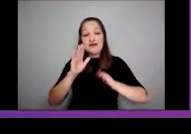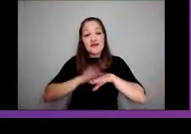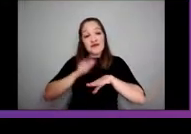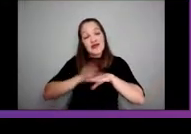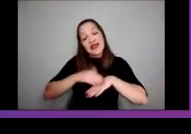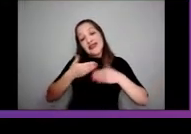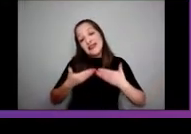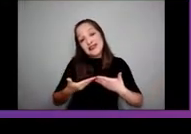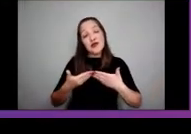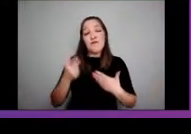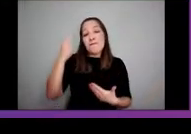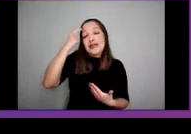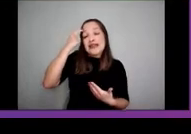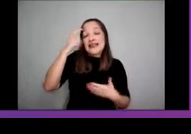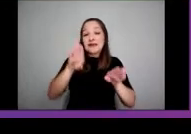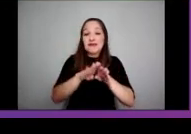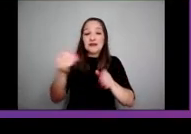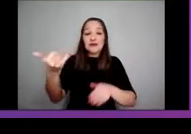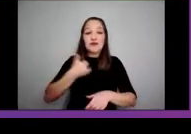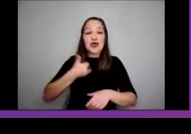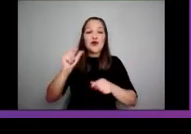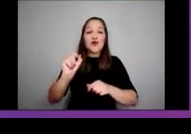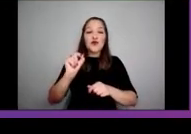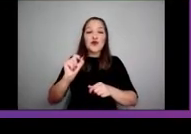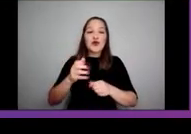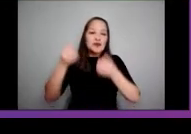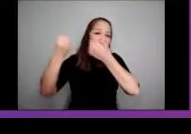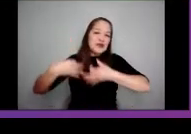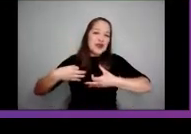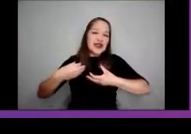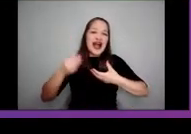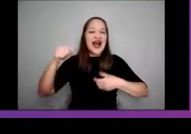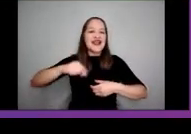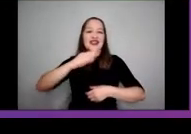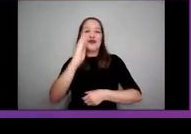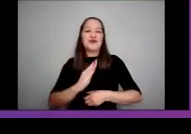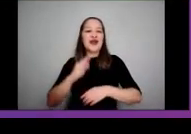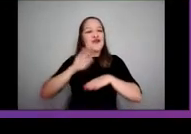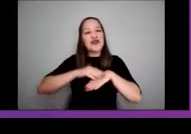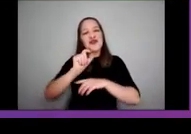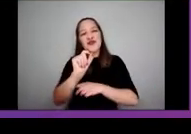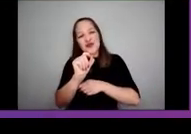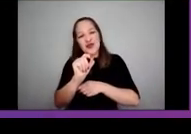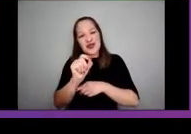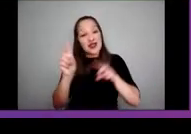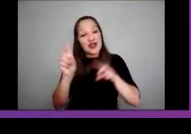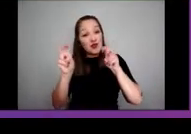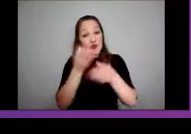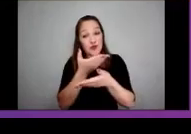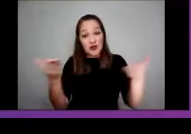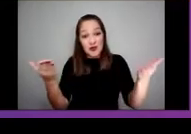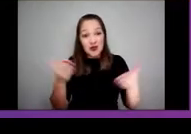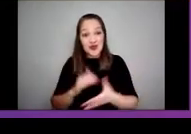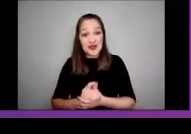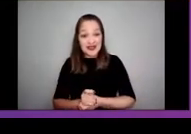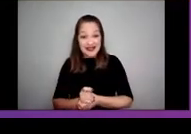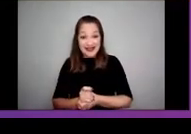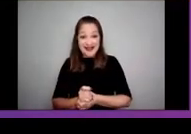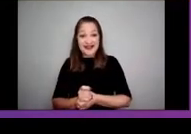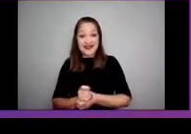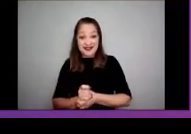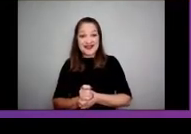pensar também quer dizer contar para gente um pouquinho que que tá fazendo no Brasil não é sobre isso vamos trazer para o colchão